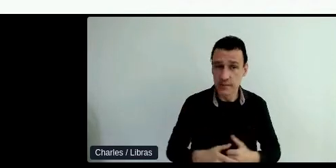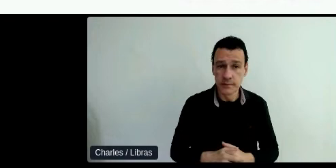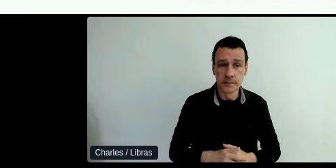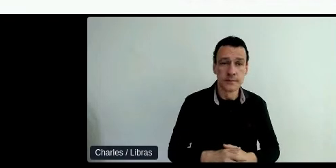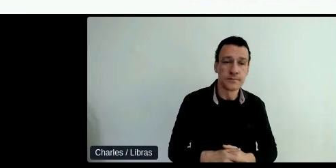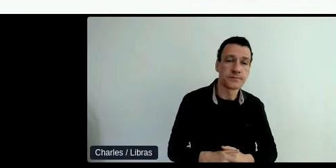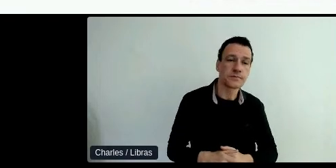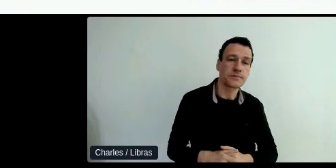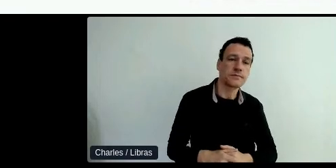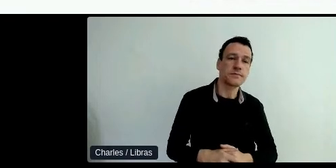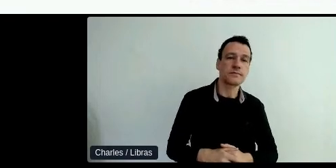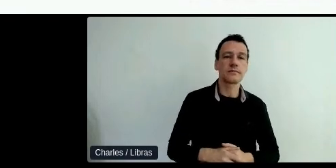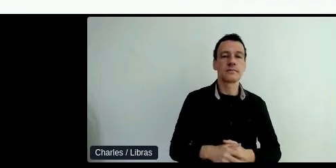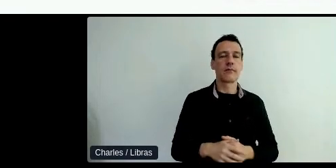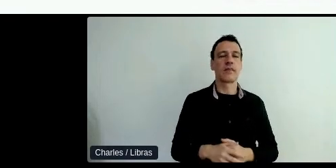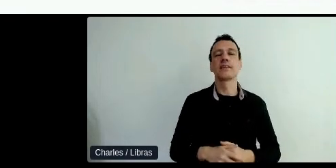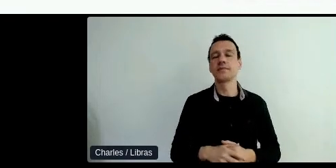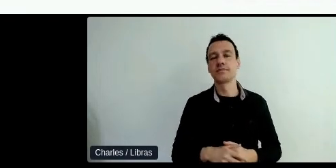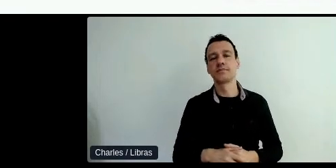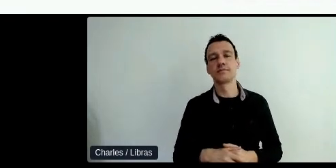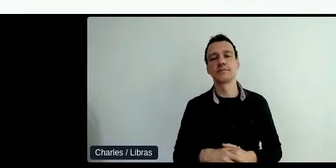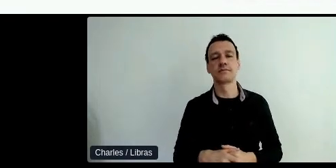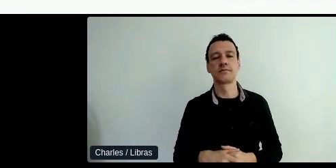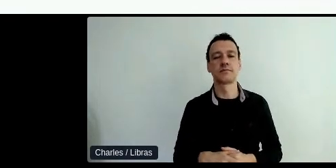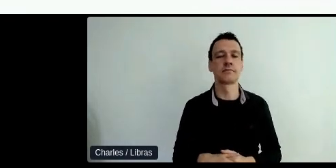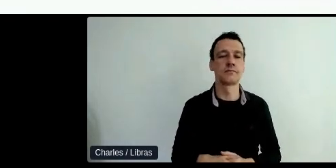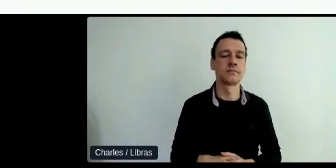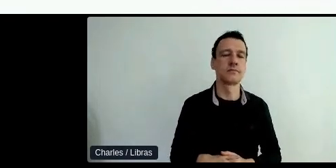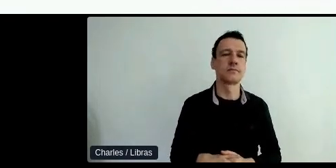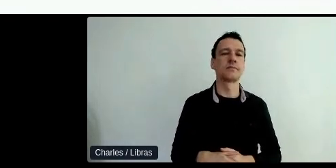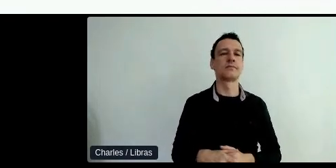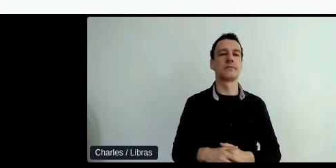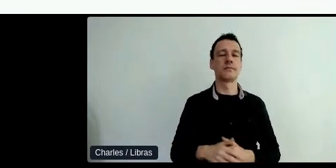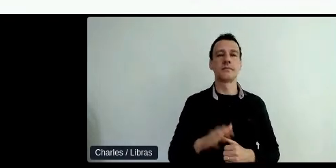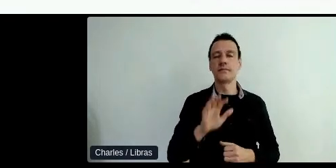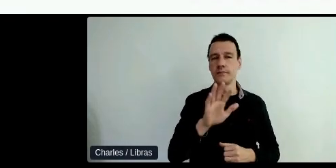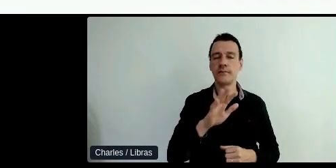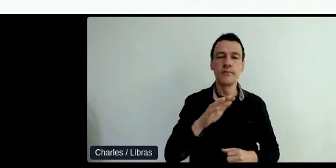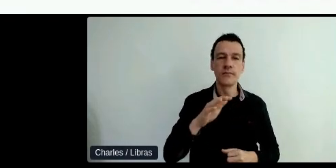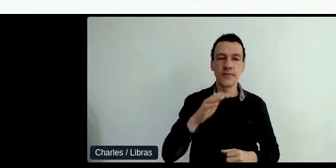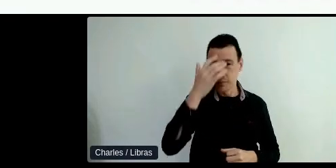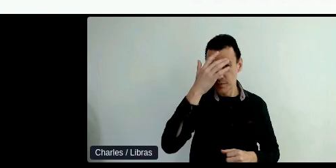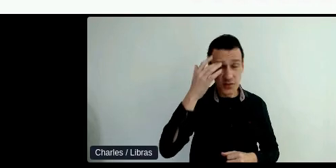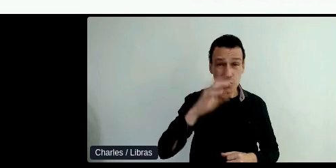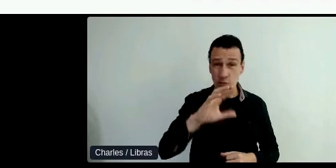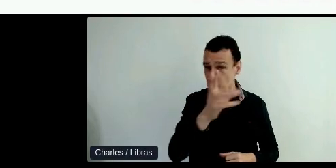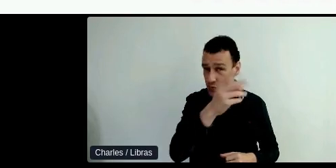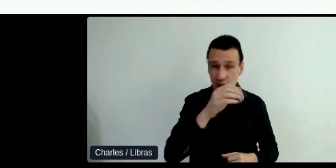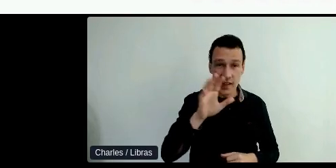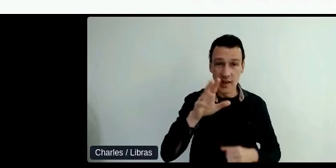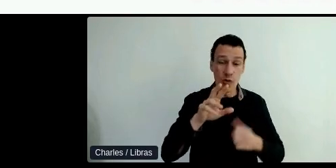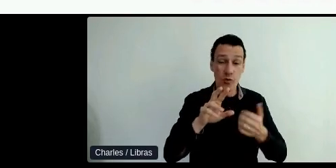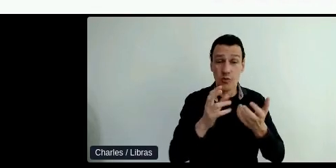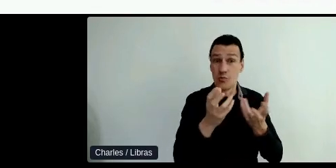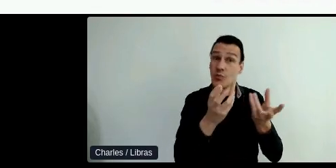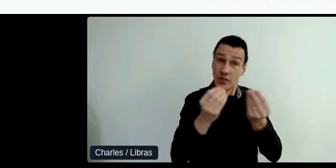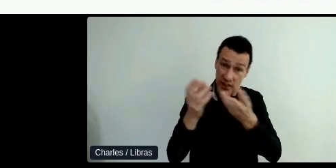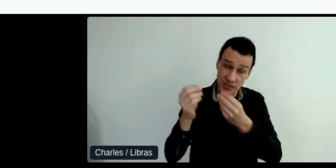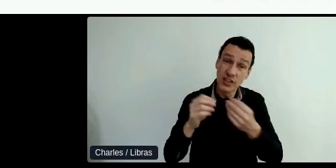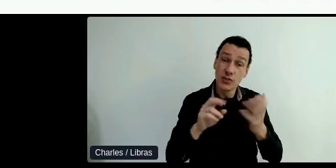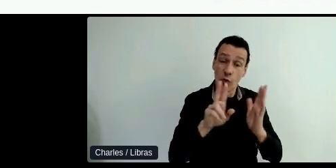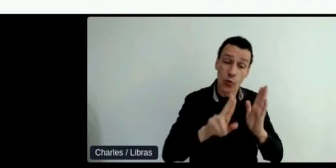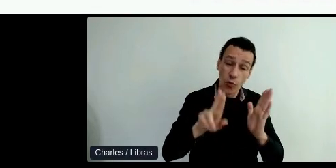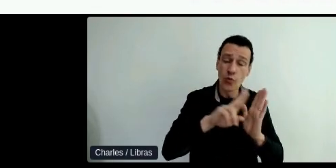E aí, todo esse público que consome, quando a gente está pensando só